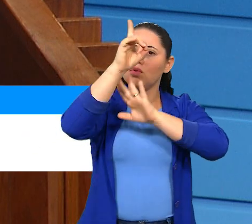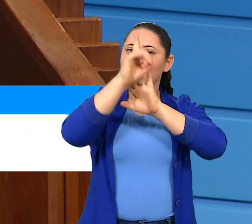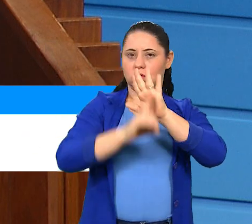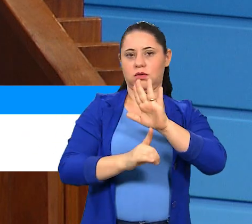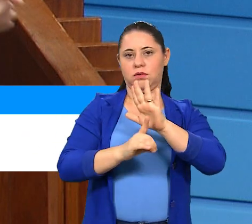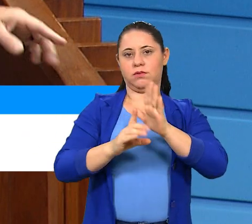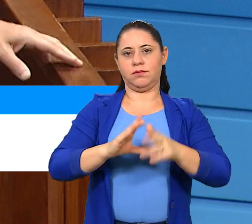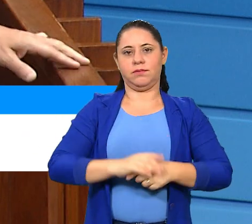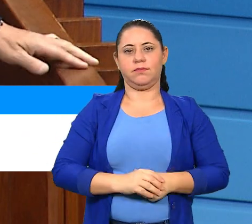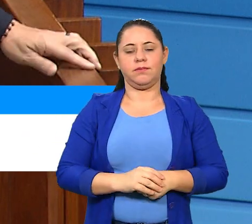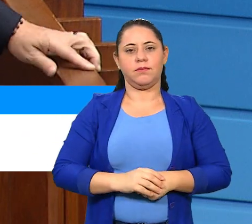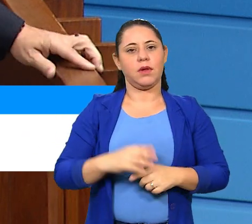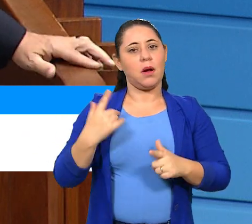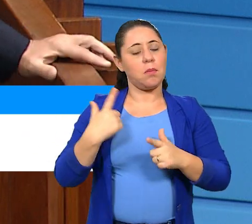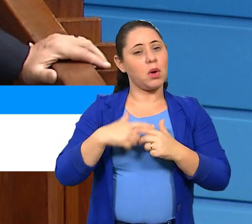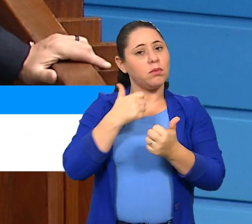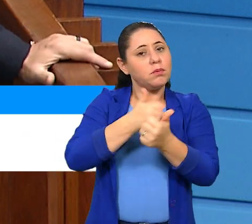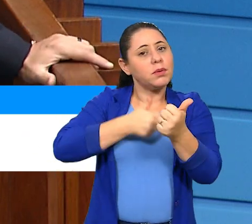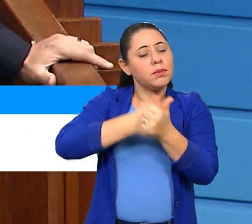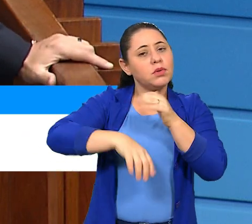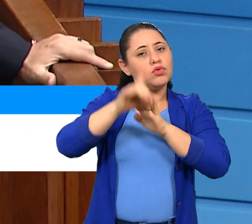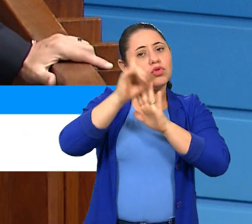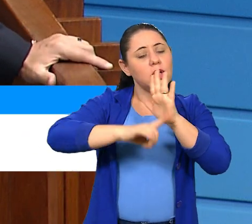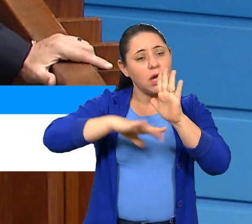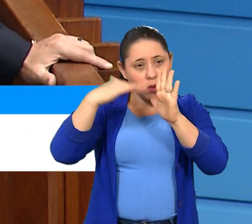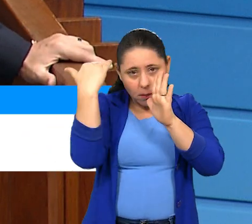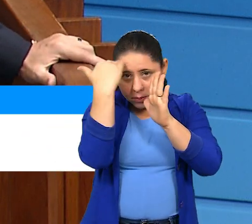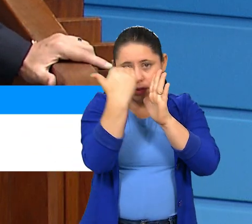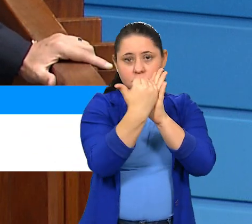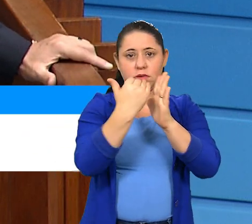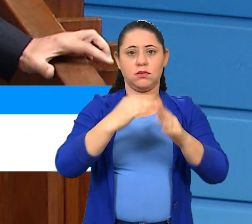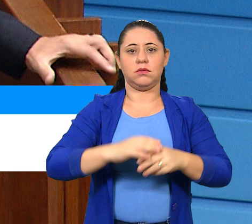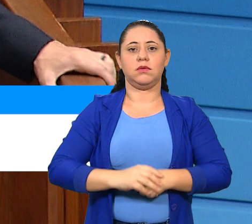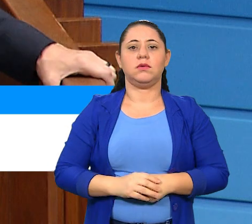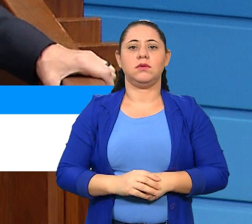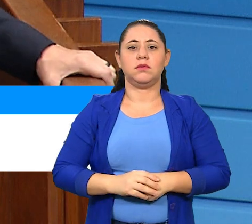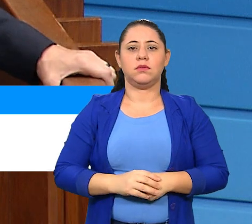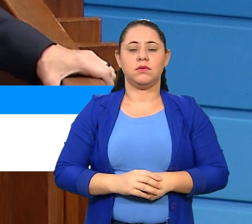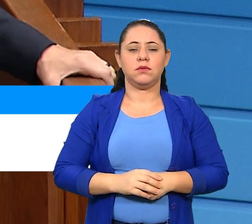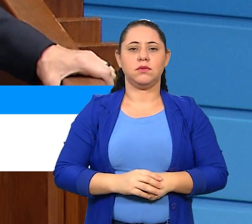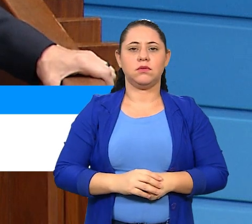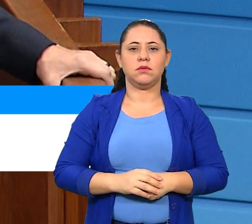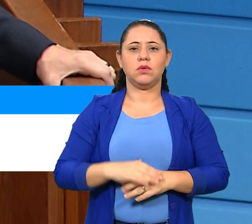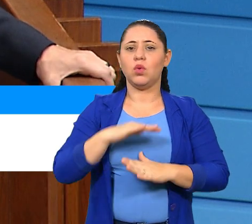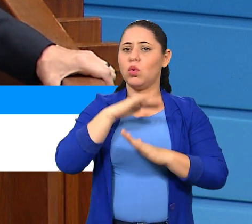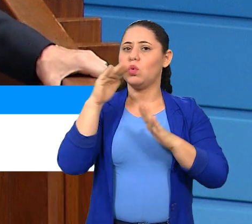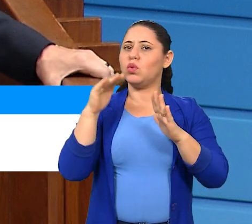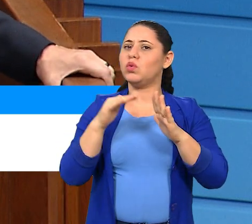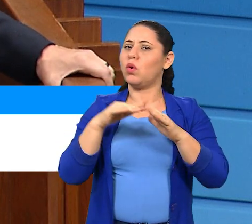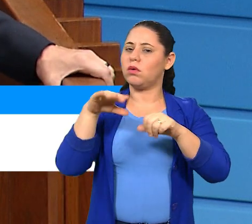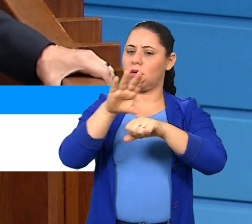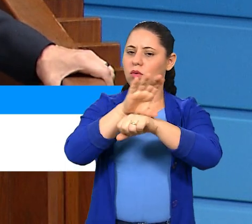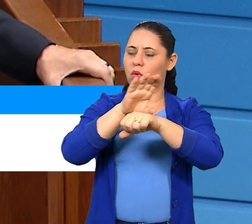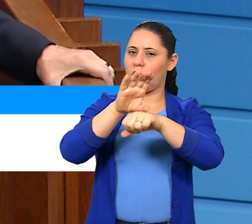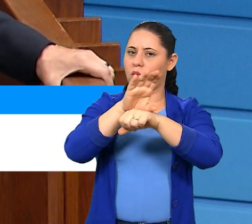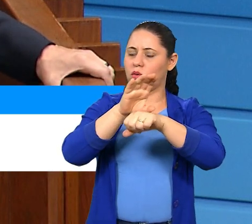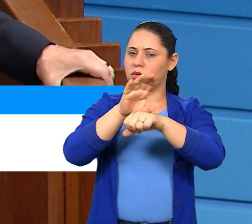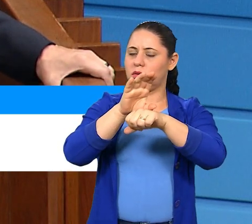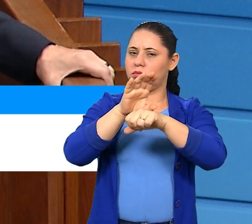e ainda lutam por direitos Por garantia de direitos e